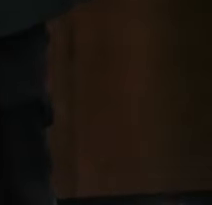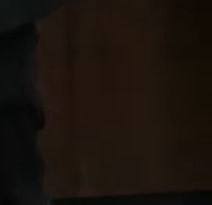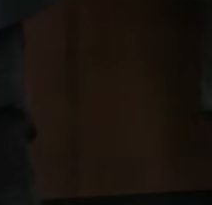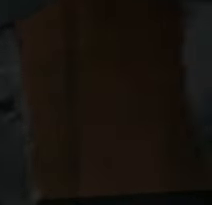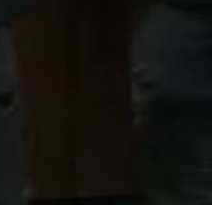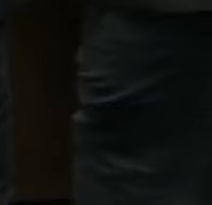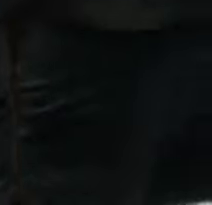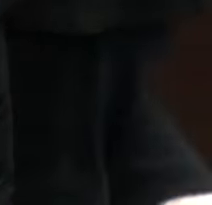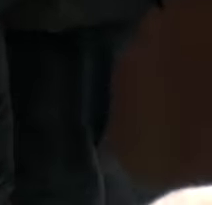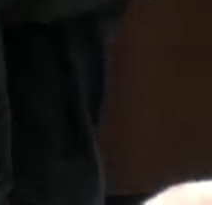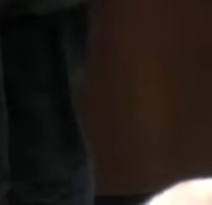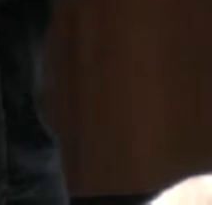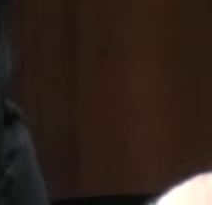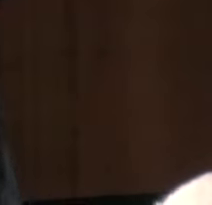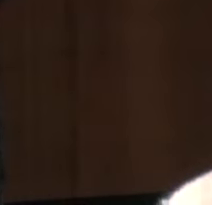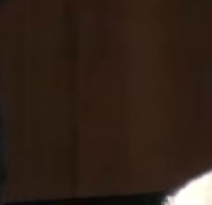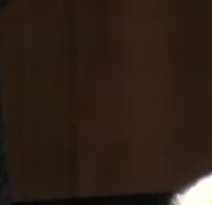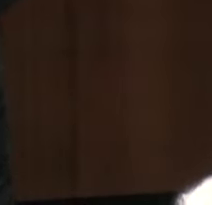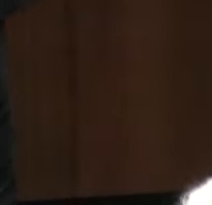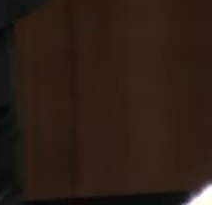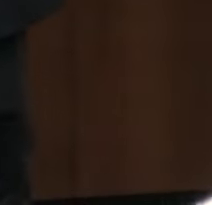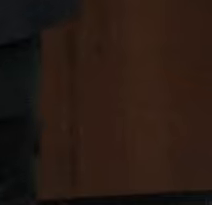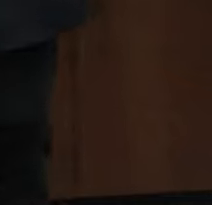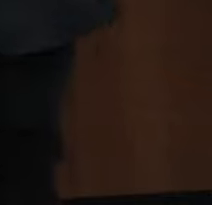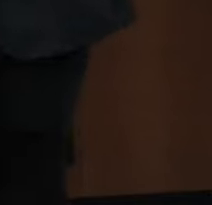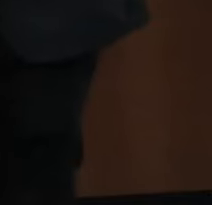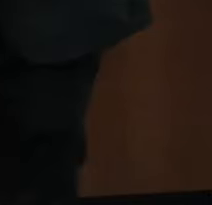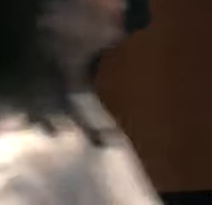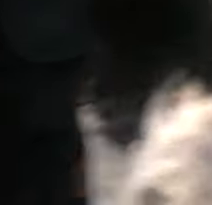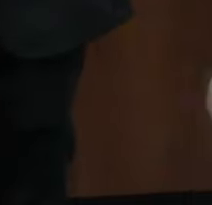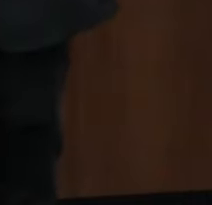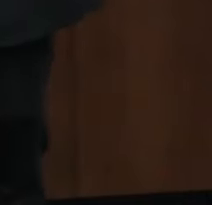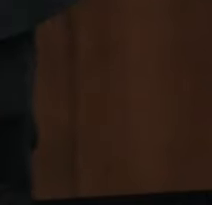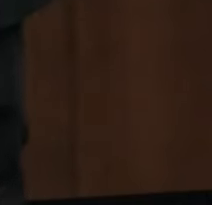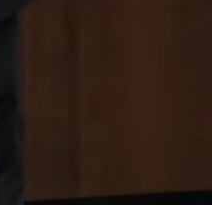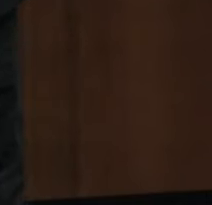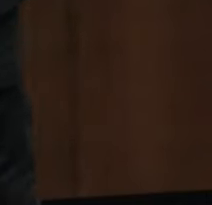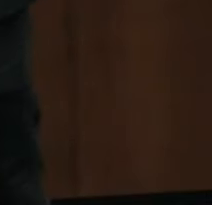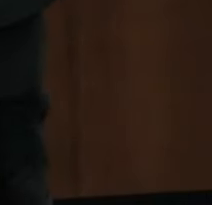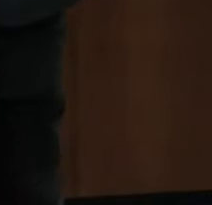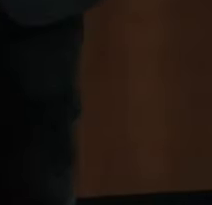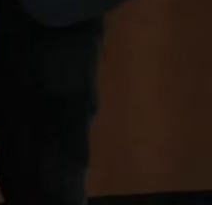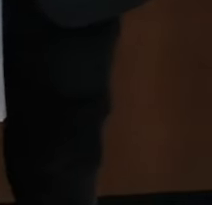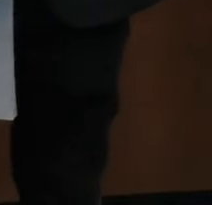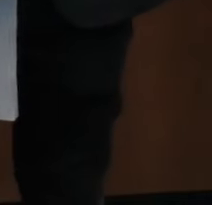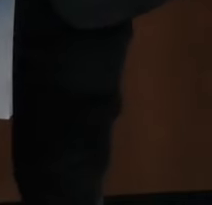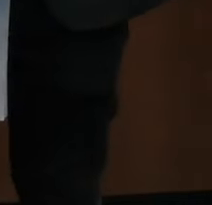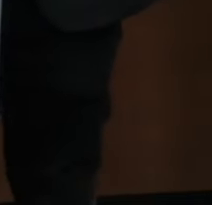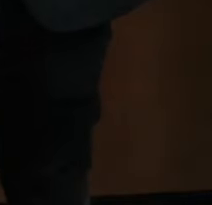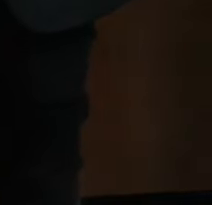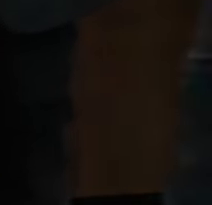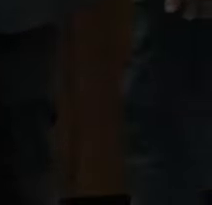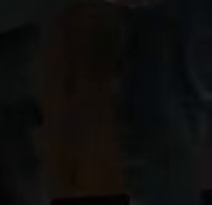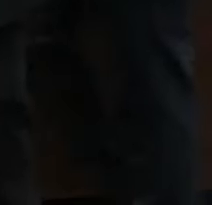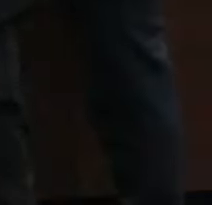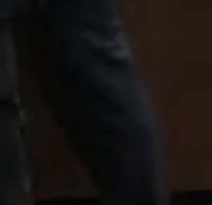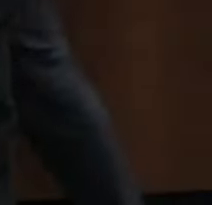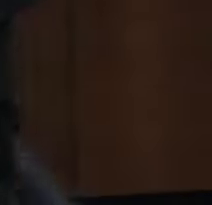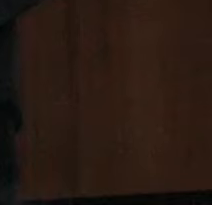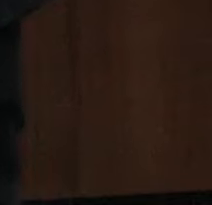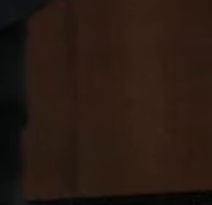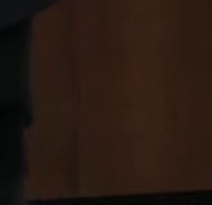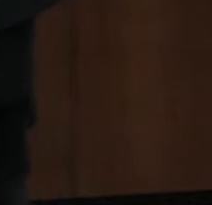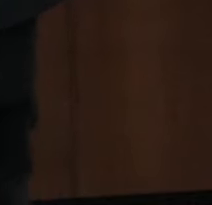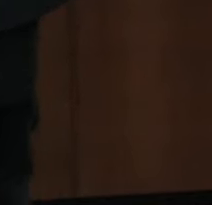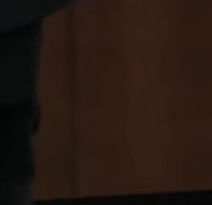determinações do Conselho. 7. Elaborar os relatórios de administração e desempenho e as demonstrações contábeis do fundo. 8. Elaborar